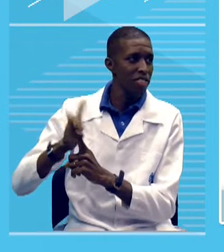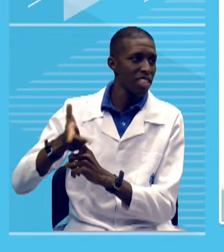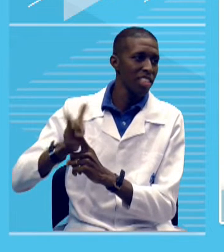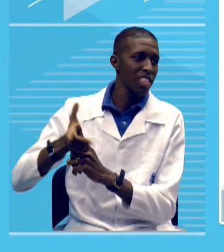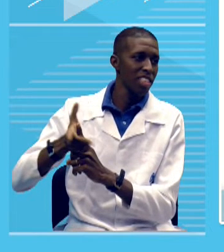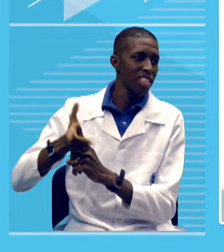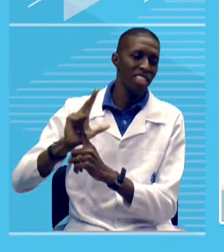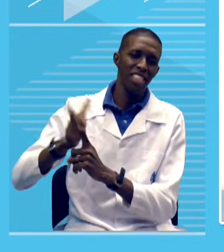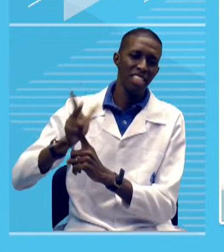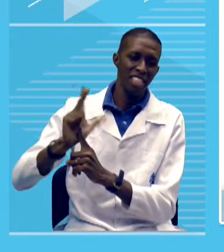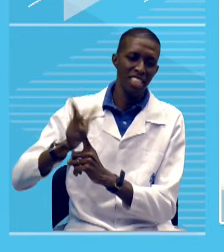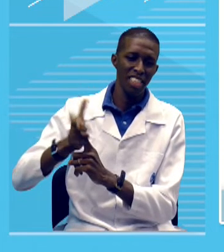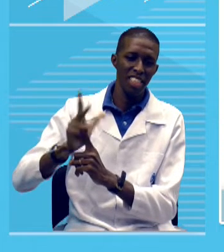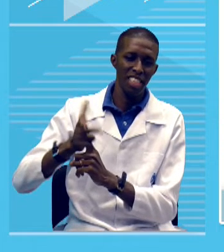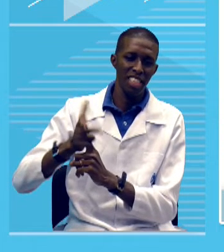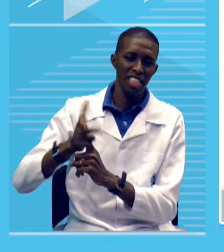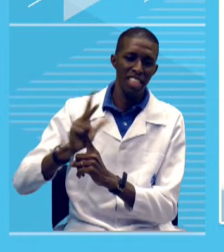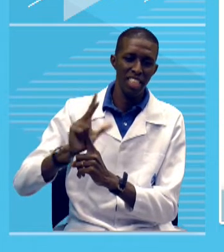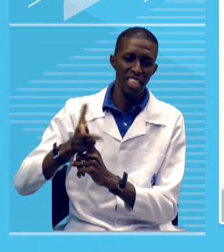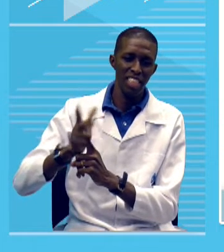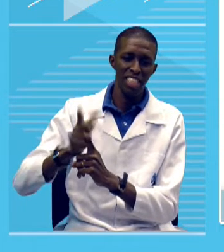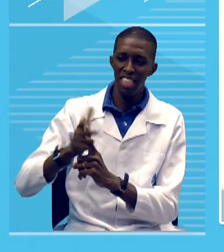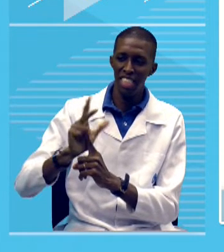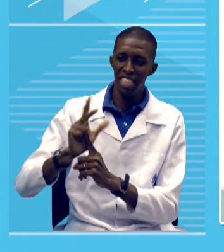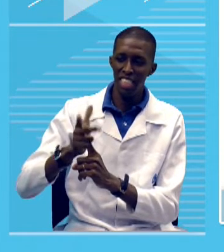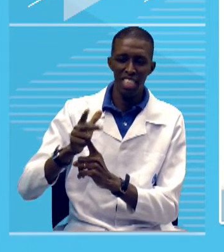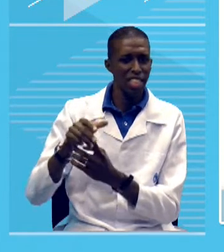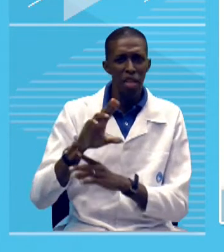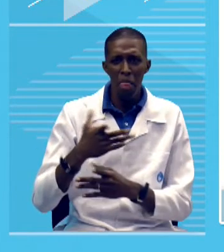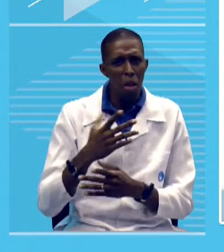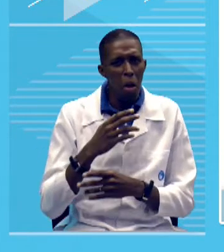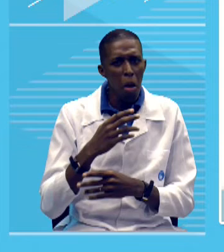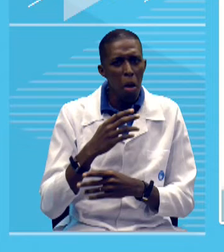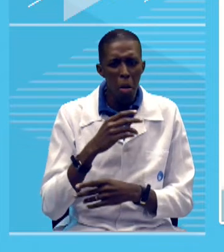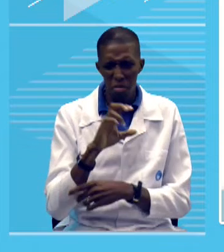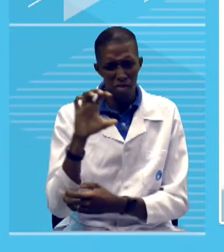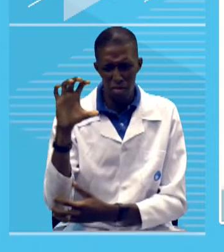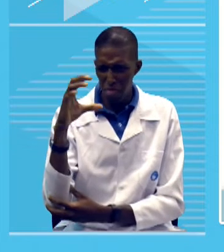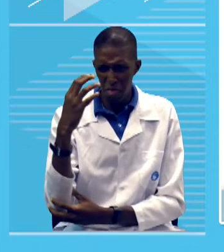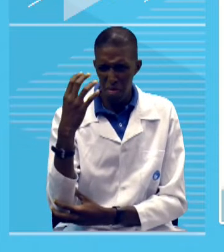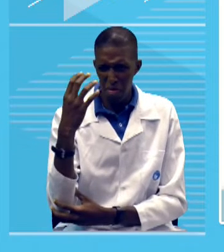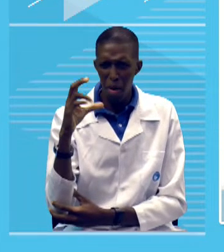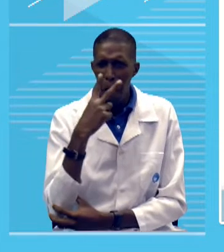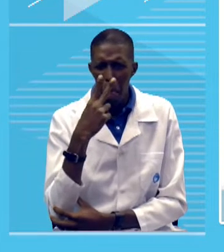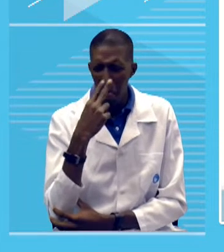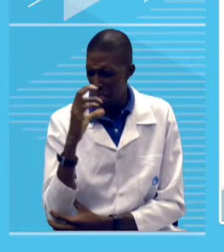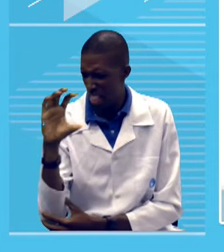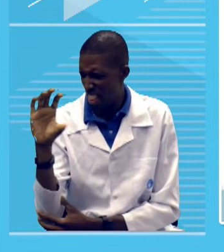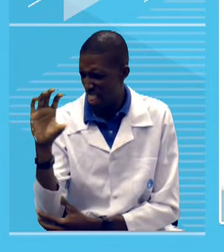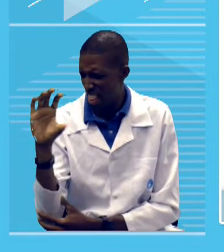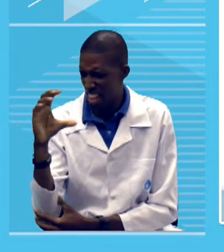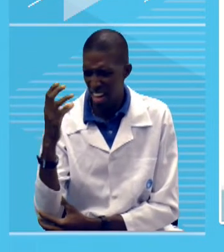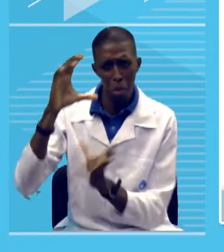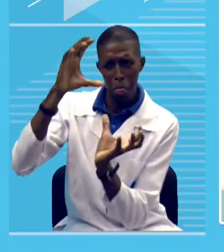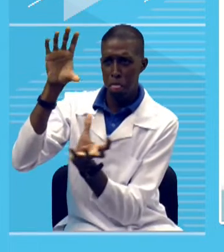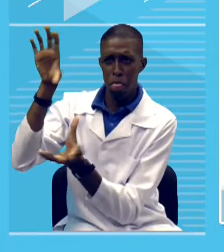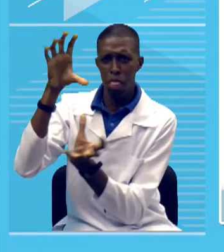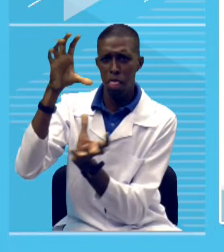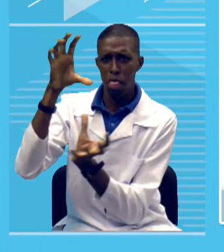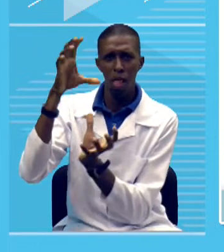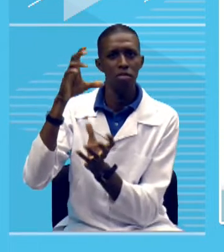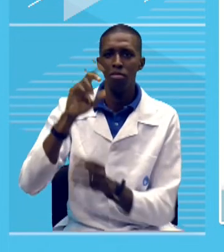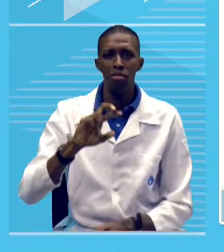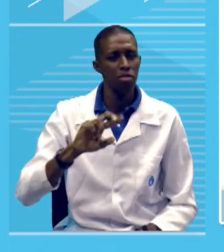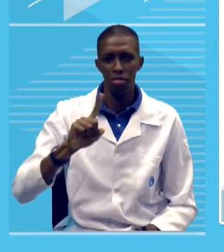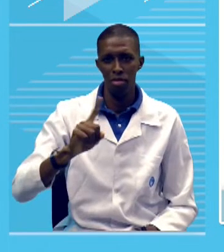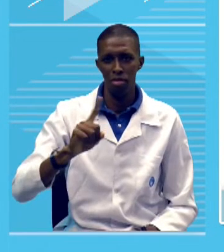um aerogerador não vai chamar de ventilador zão o gigantão e nem vai chamar